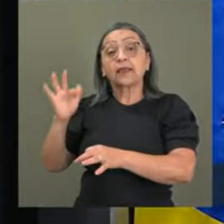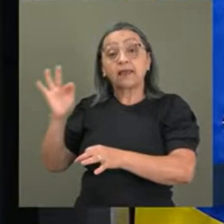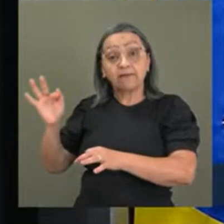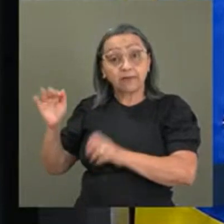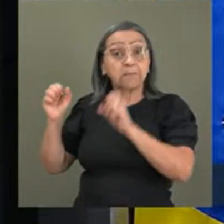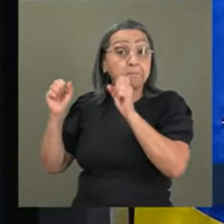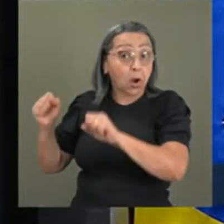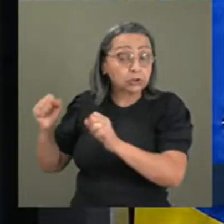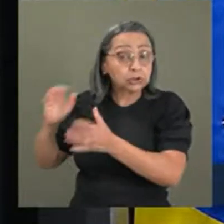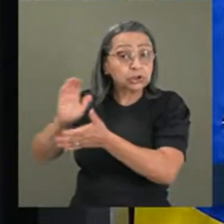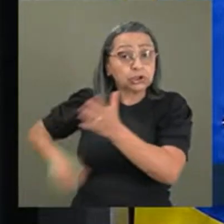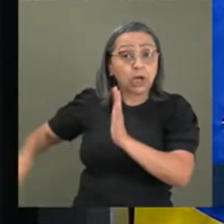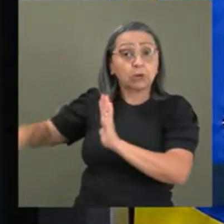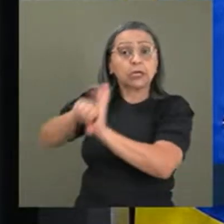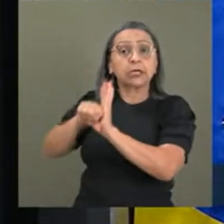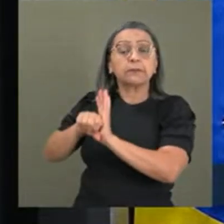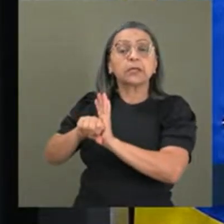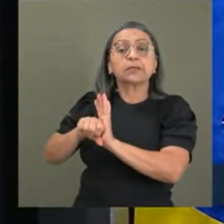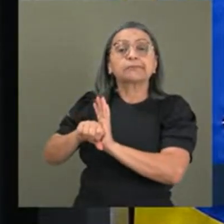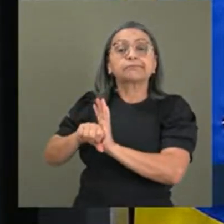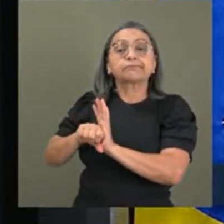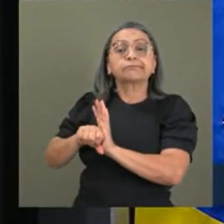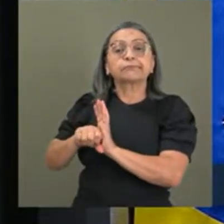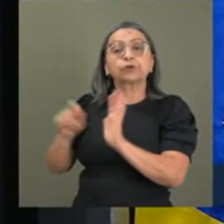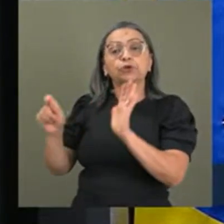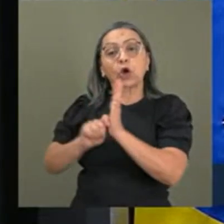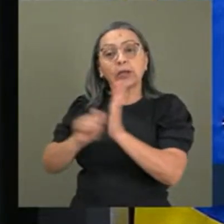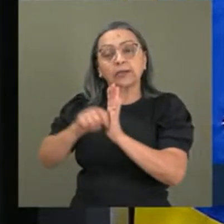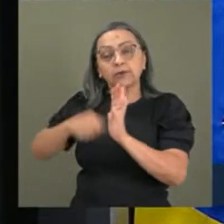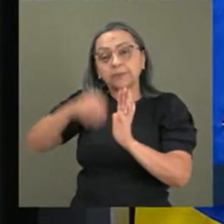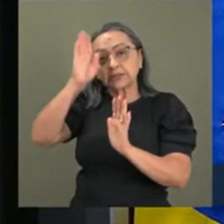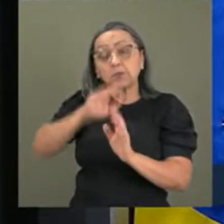pode descriminalizar o porte de drogas no Brasil.